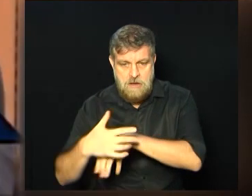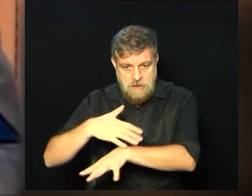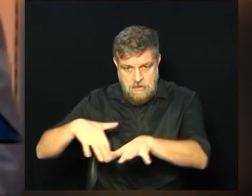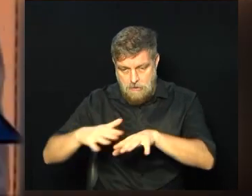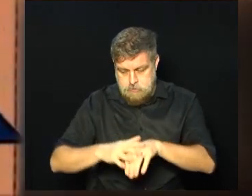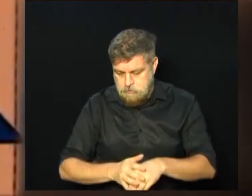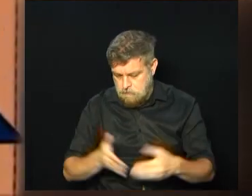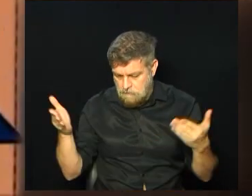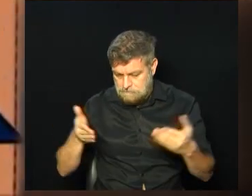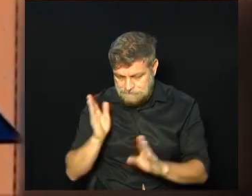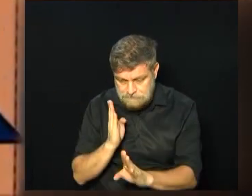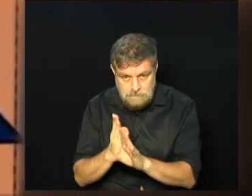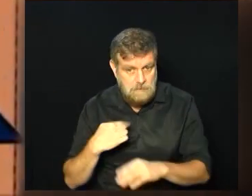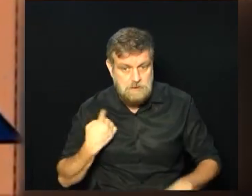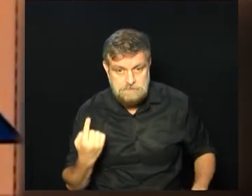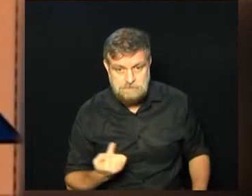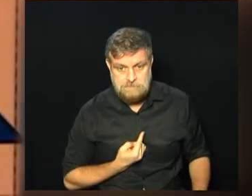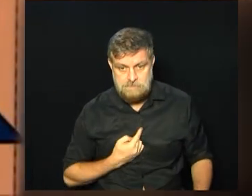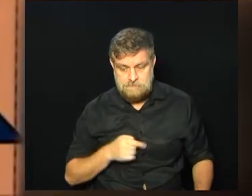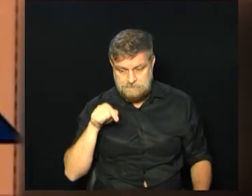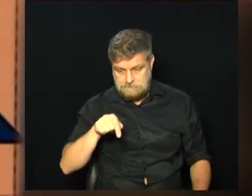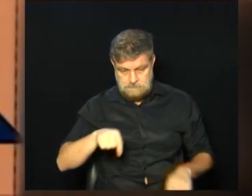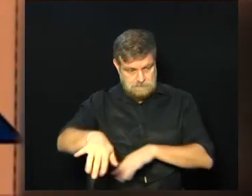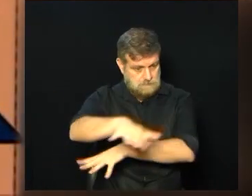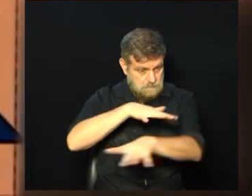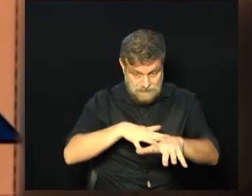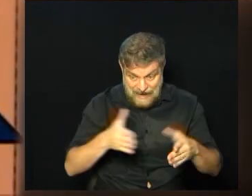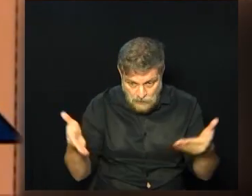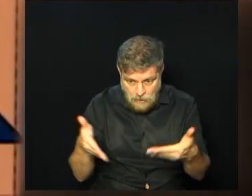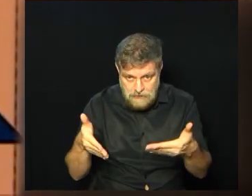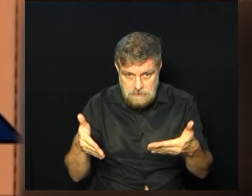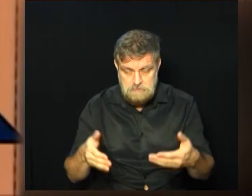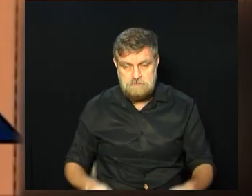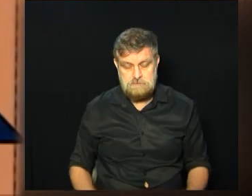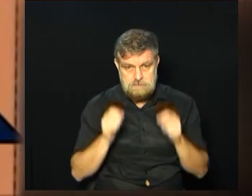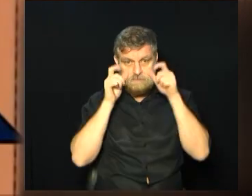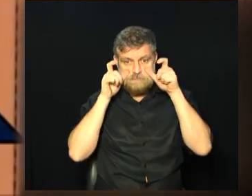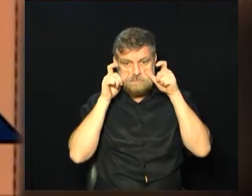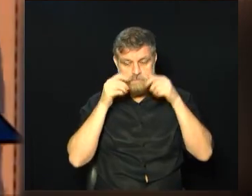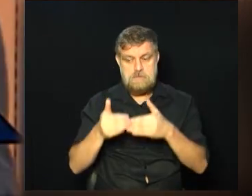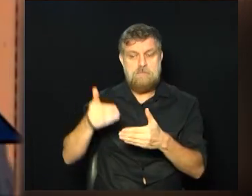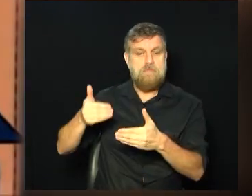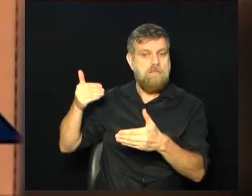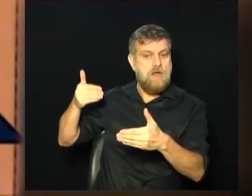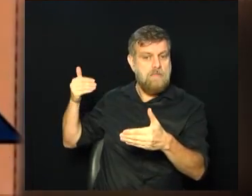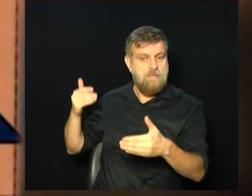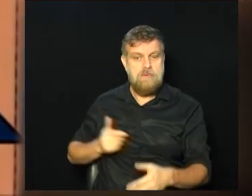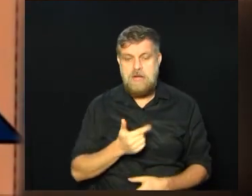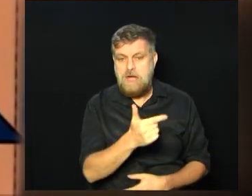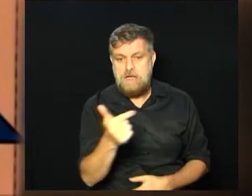descobriram agora que nós estamos em meio a uma pandemia. Como se não tivesse possibilidade de